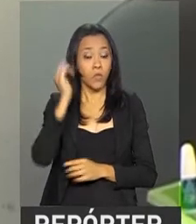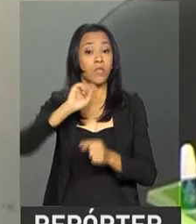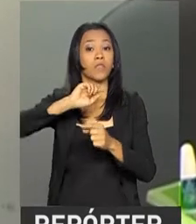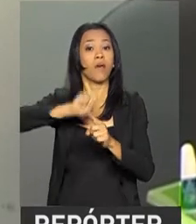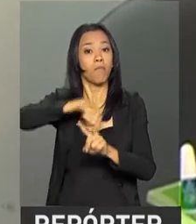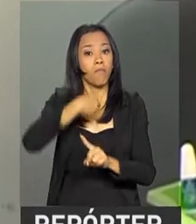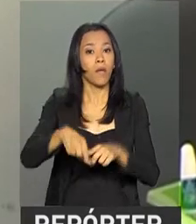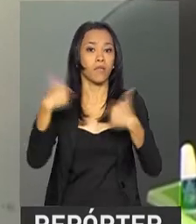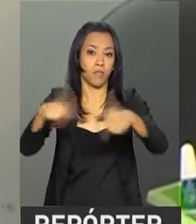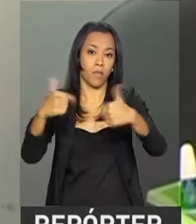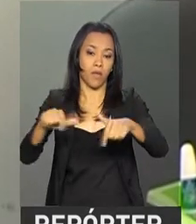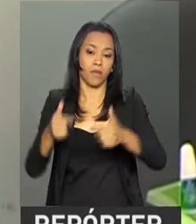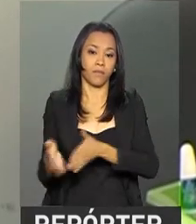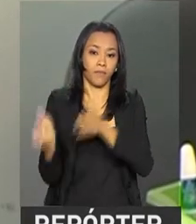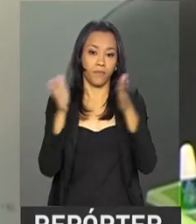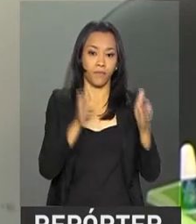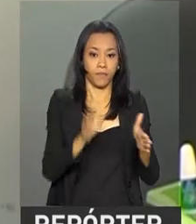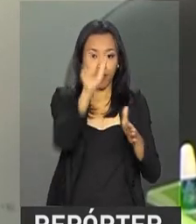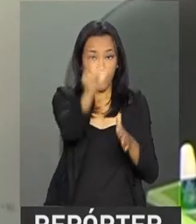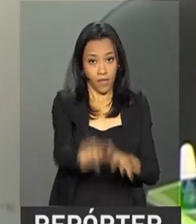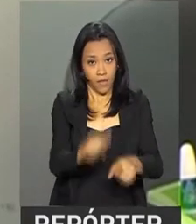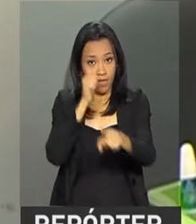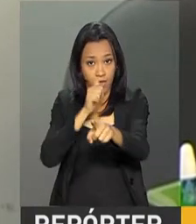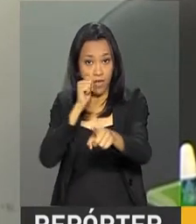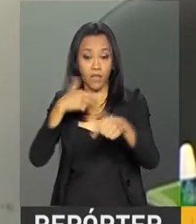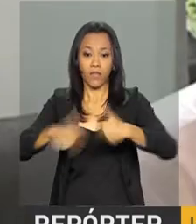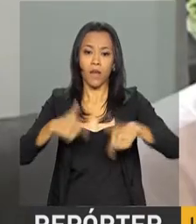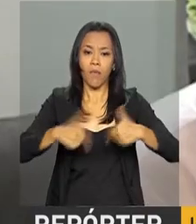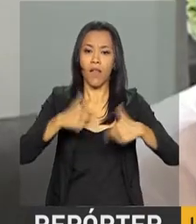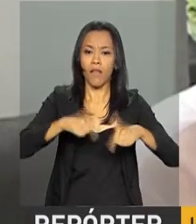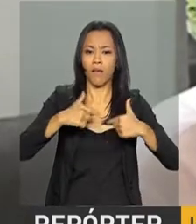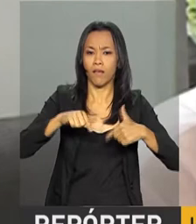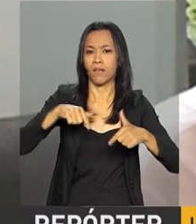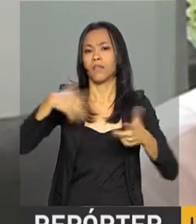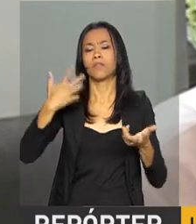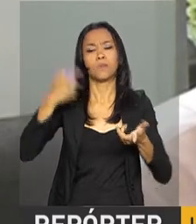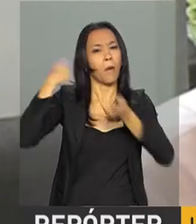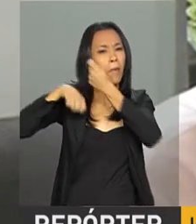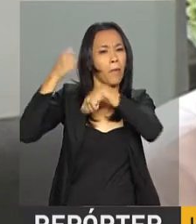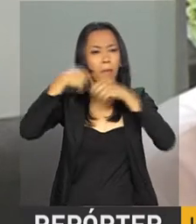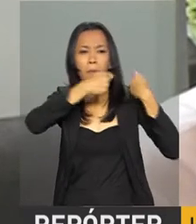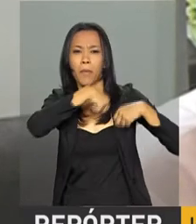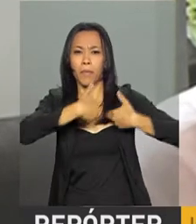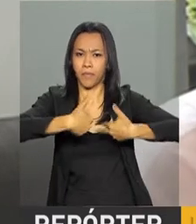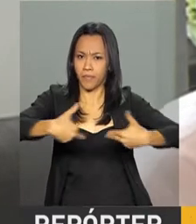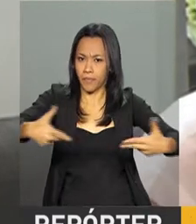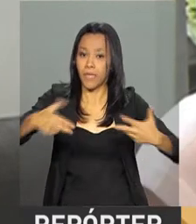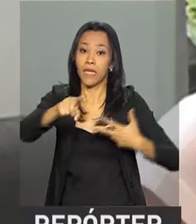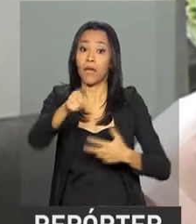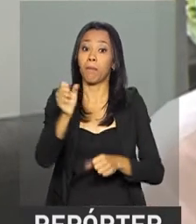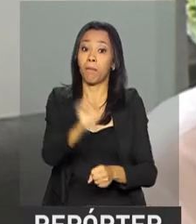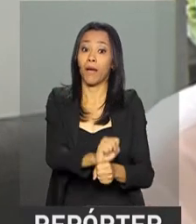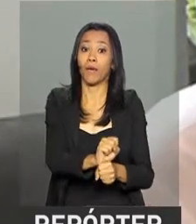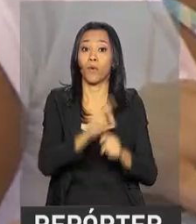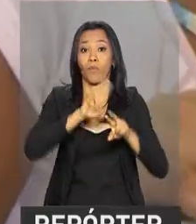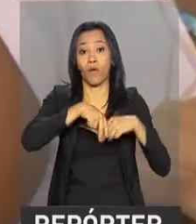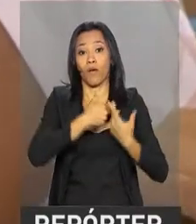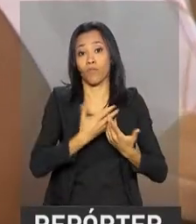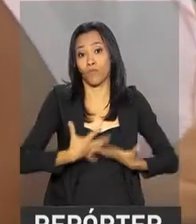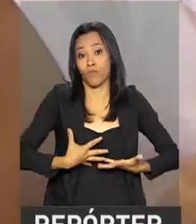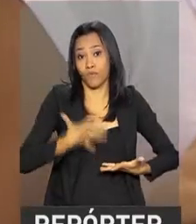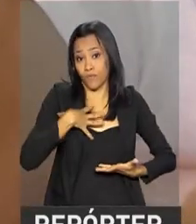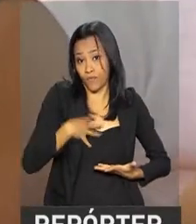suelen sempre gostou de trabalhar com serviços de beleza mas teve que dar uma pausa nas atividades quando o filho nasceu recentemente